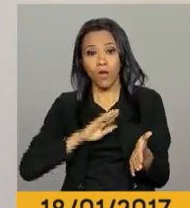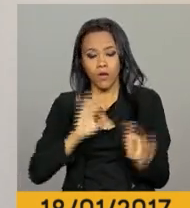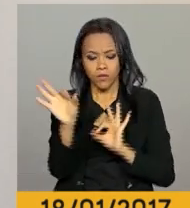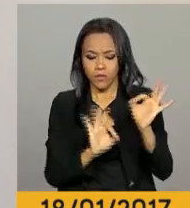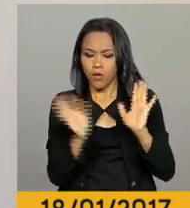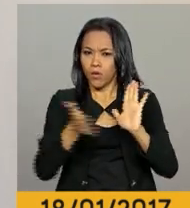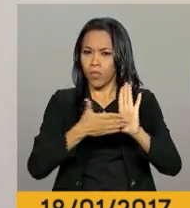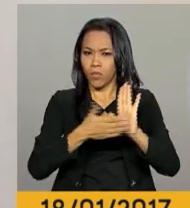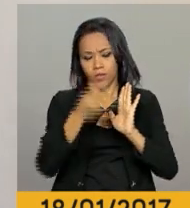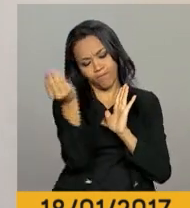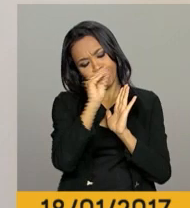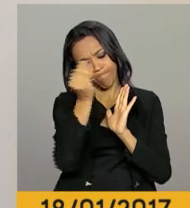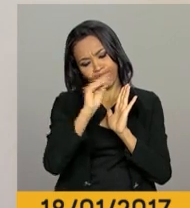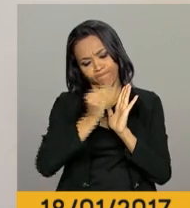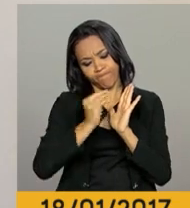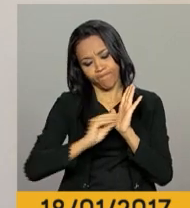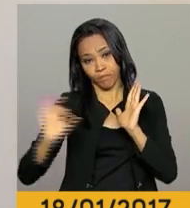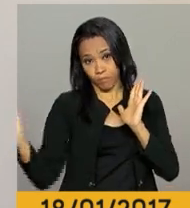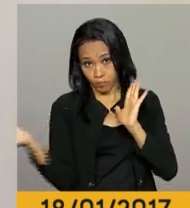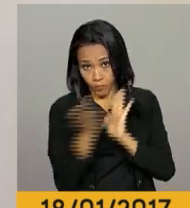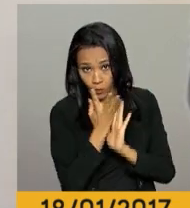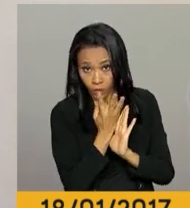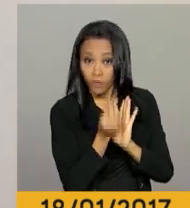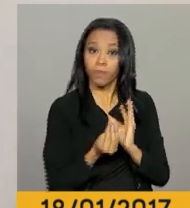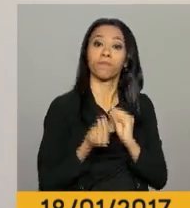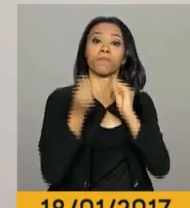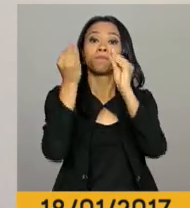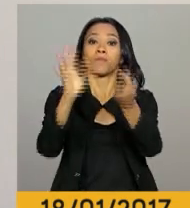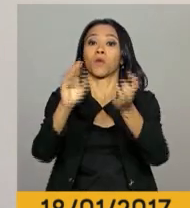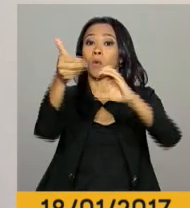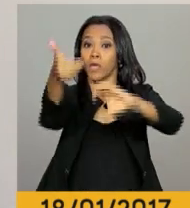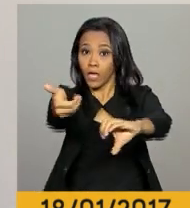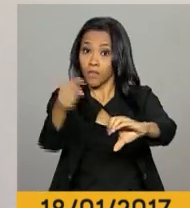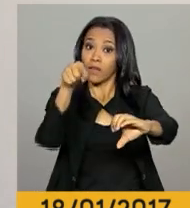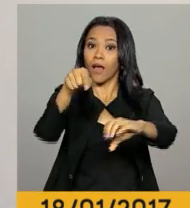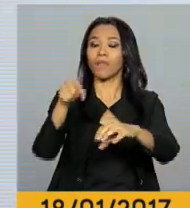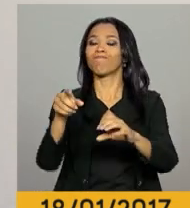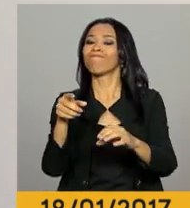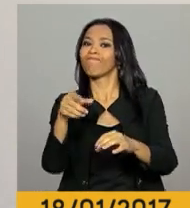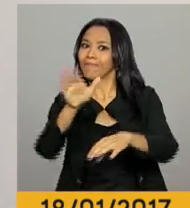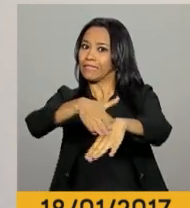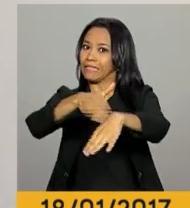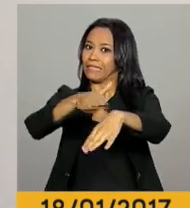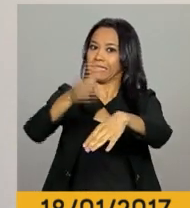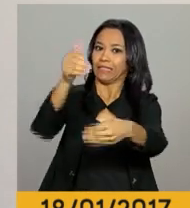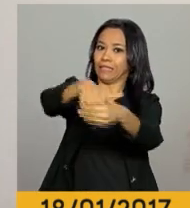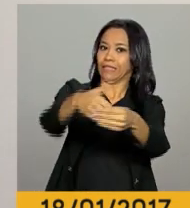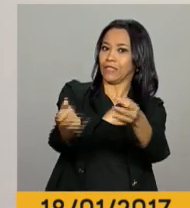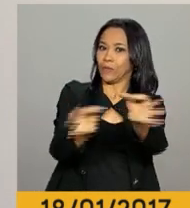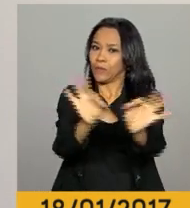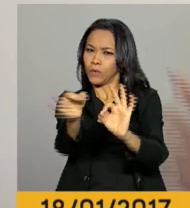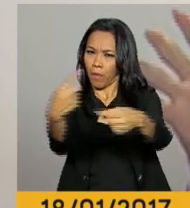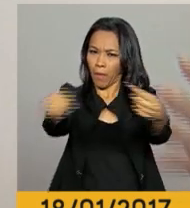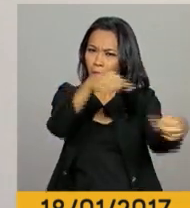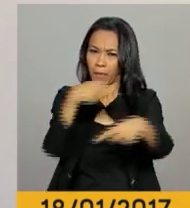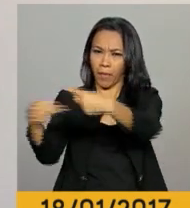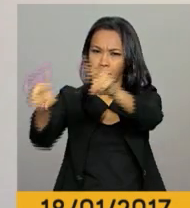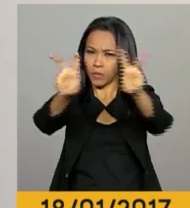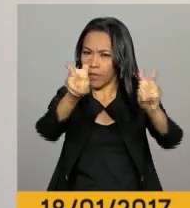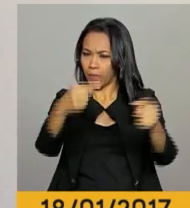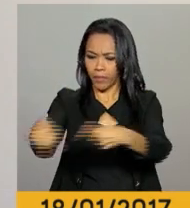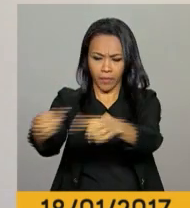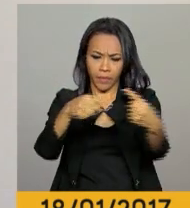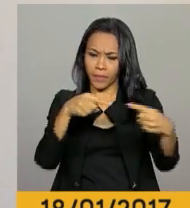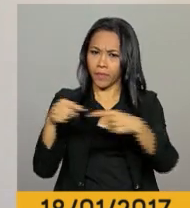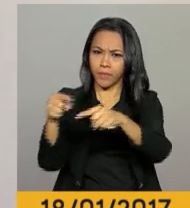reforma previdenciária mandamos ao congresso nacional Congresso Nacional é o palco próprio para as grandes discussões que se